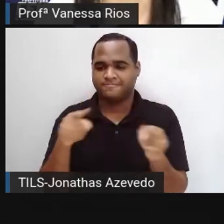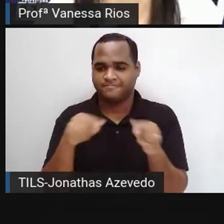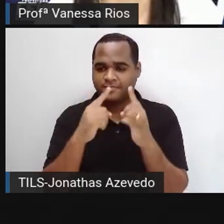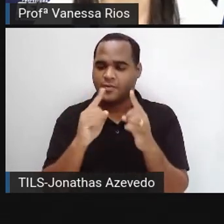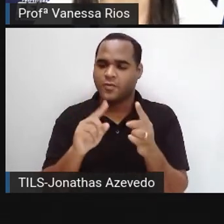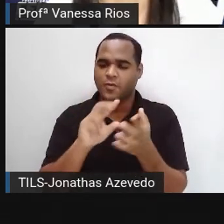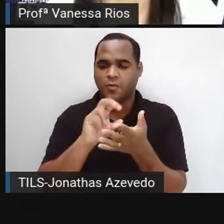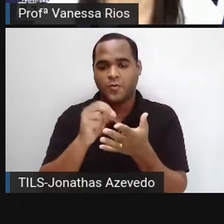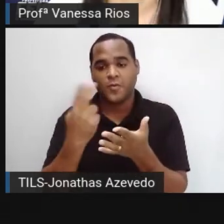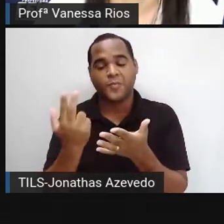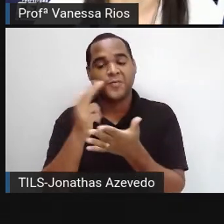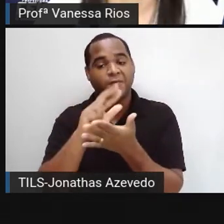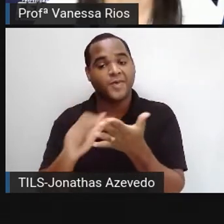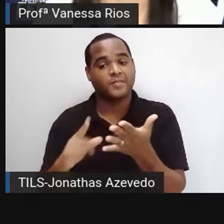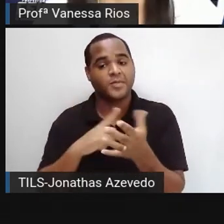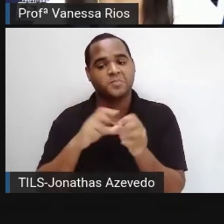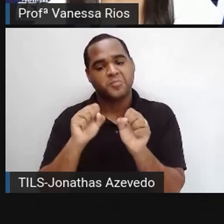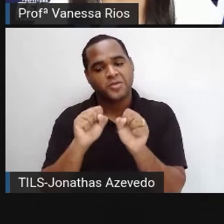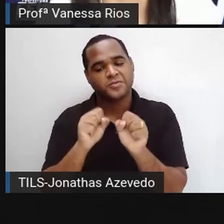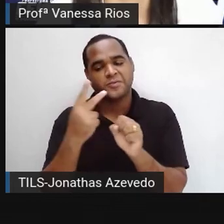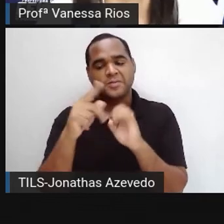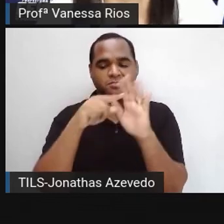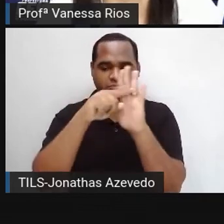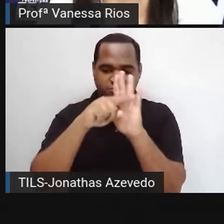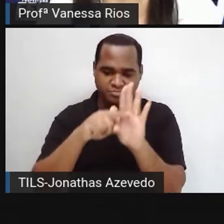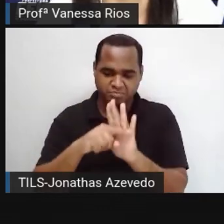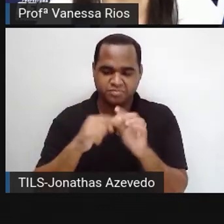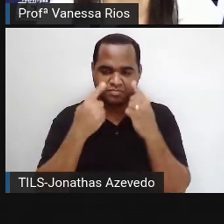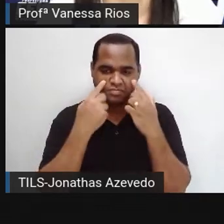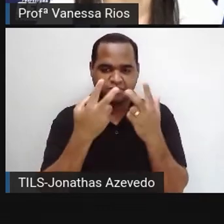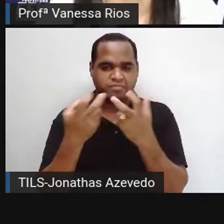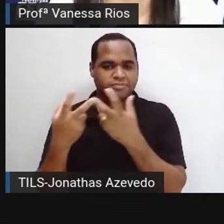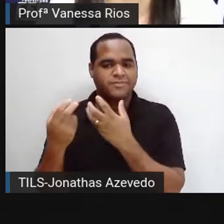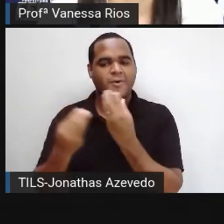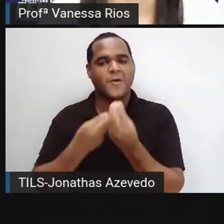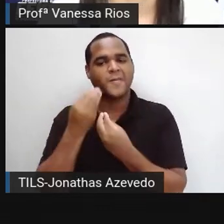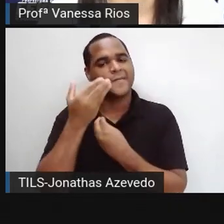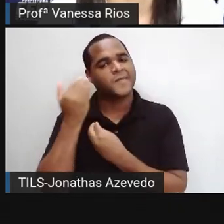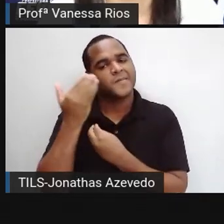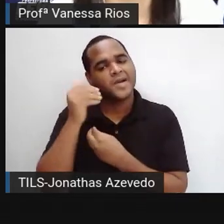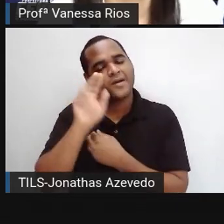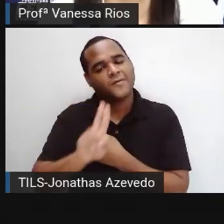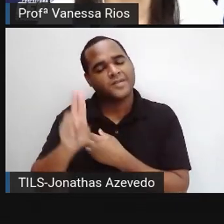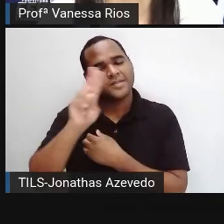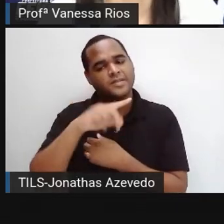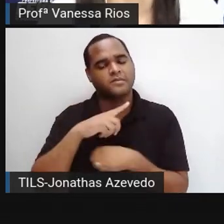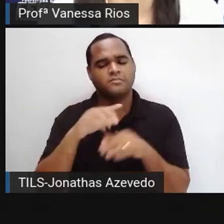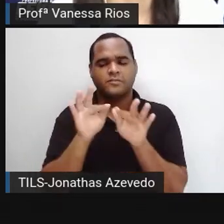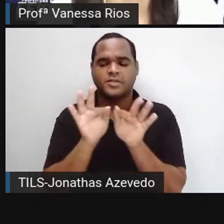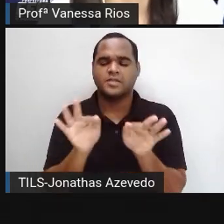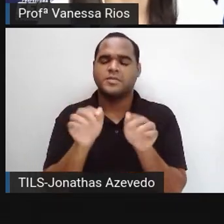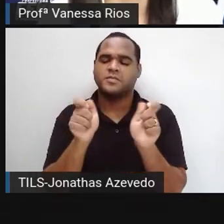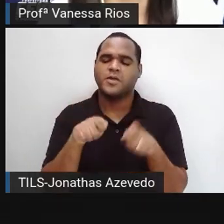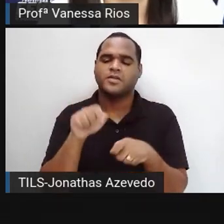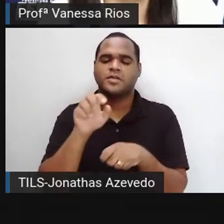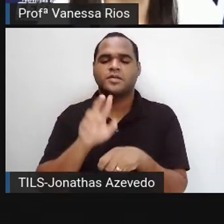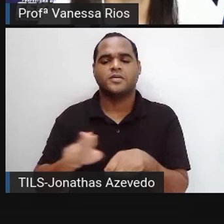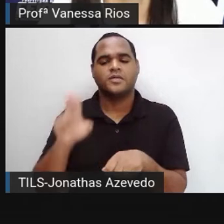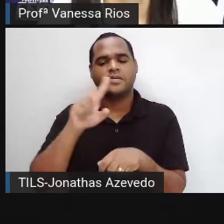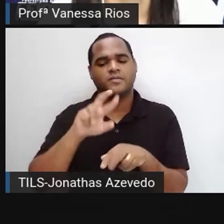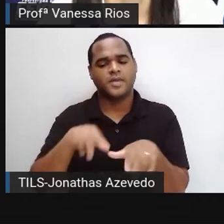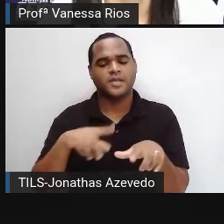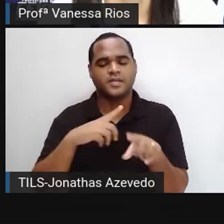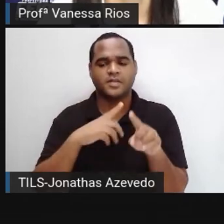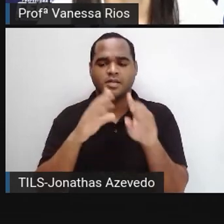instrumentos musicais que a gente pode pesquisar e observar como se faz, utilizando materiais simples, materiais que temos em